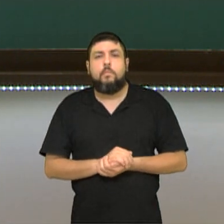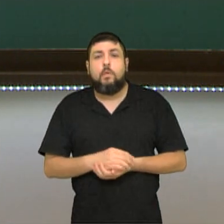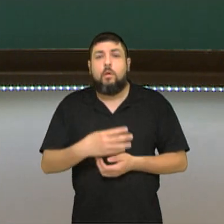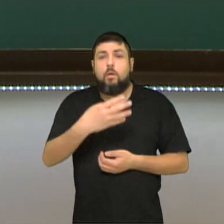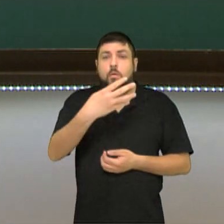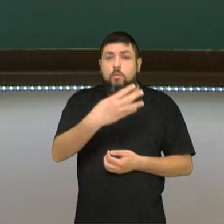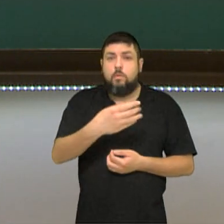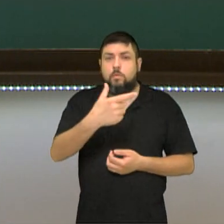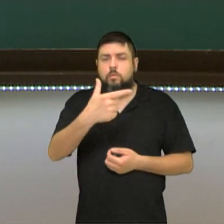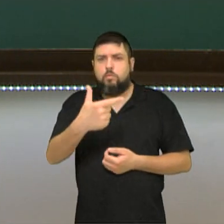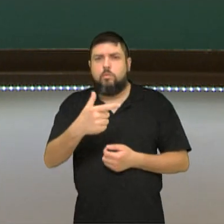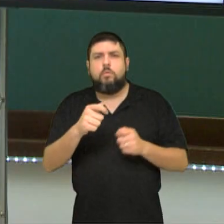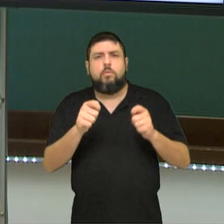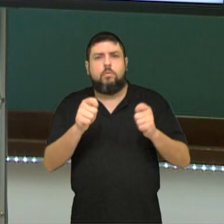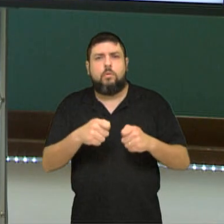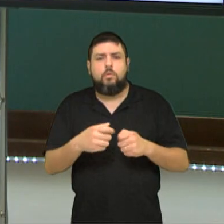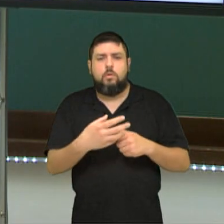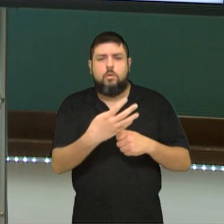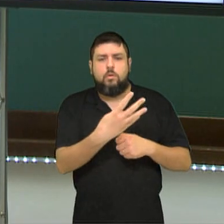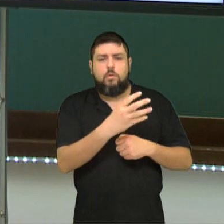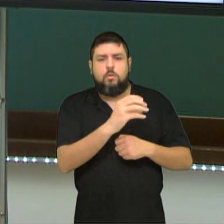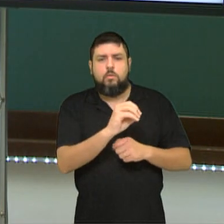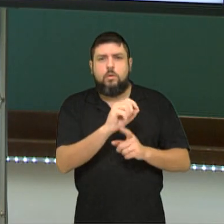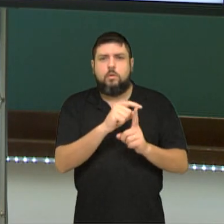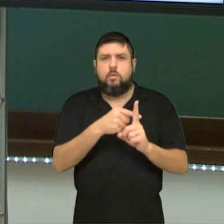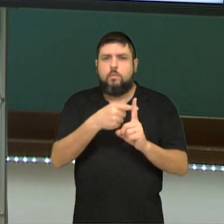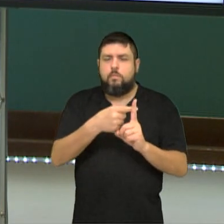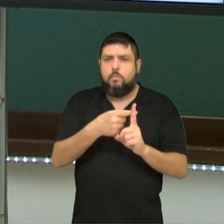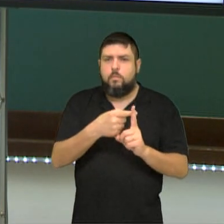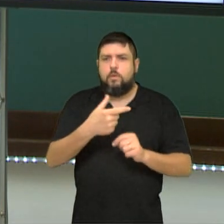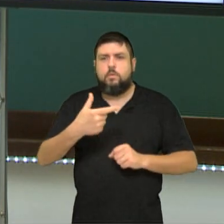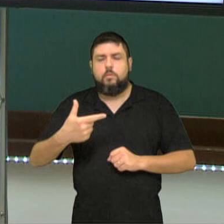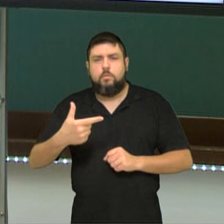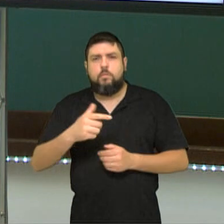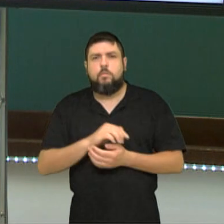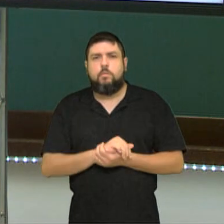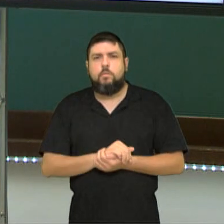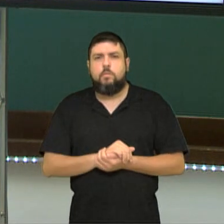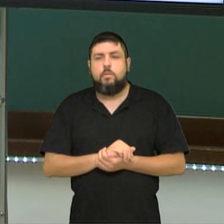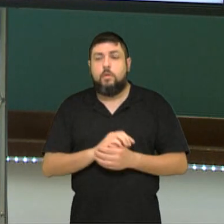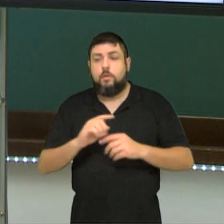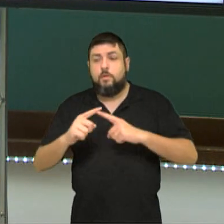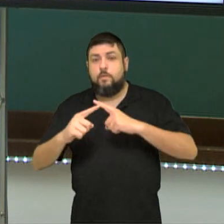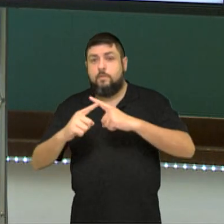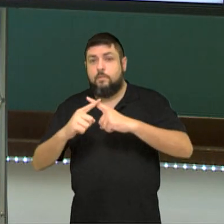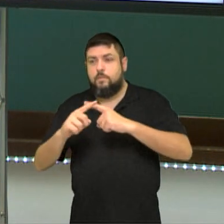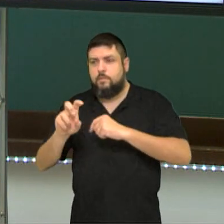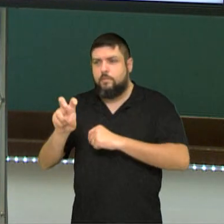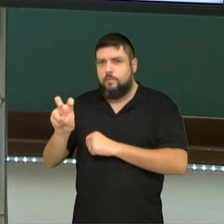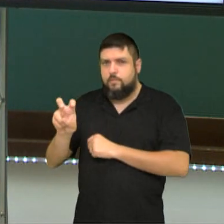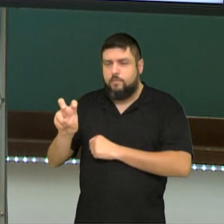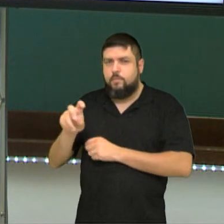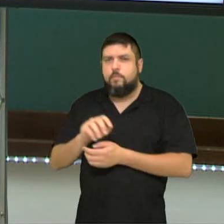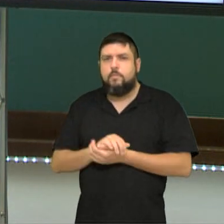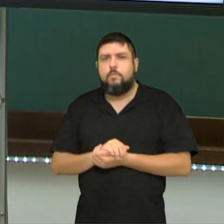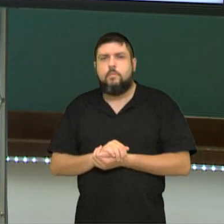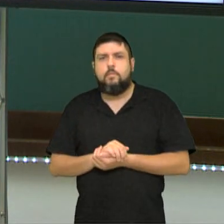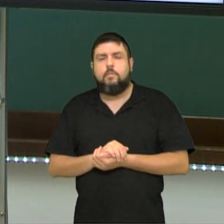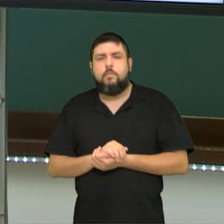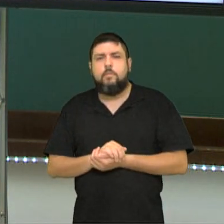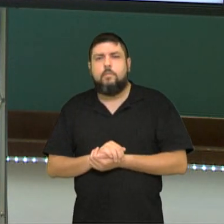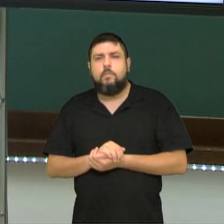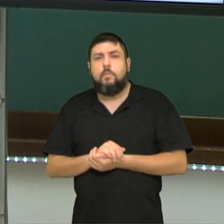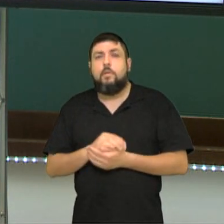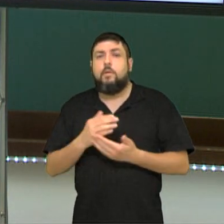reescrever usando 40 mais 2. Lembrando que o 42 está sendo multiplicado por 5. O 5, então, multiplica o